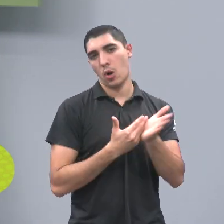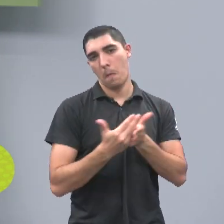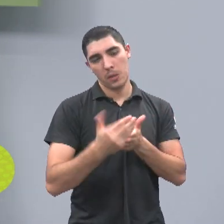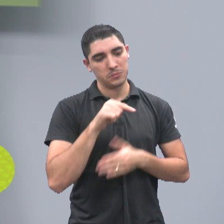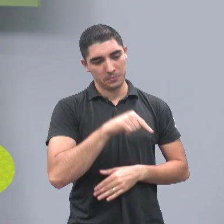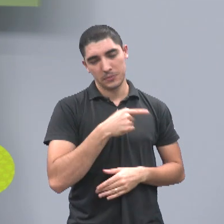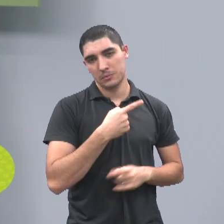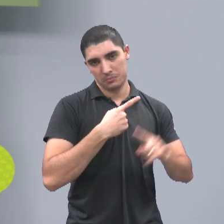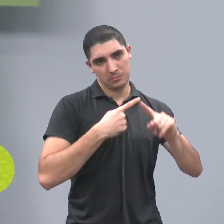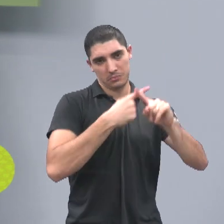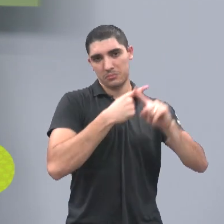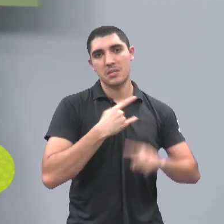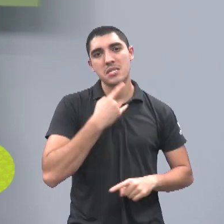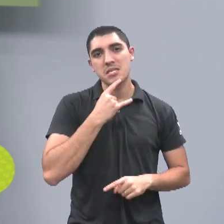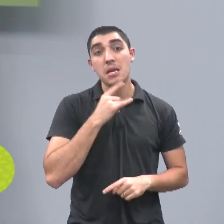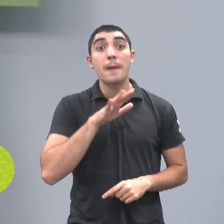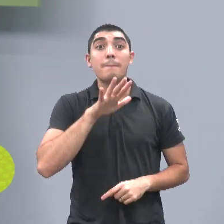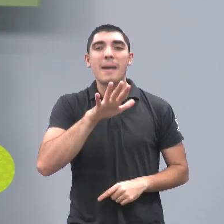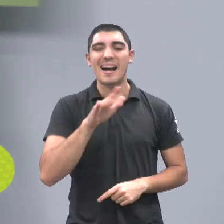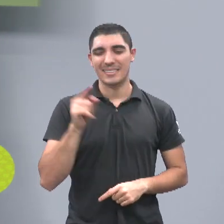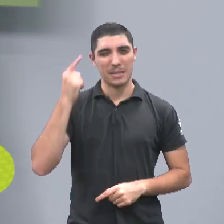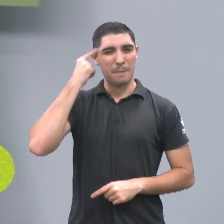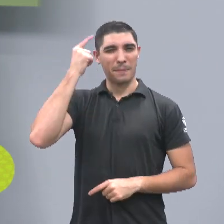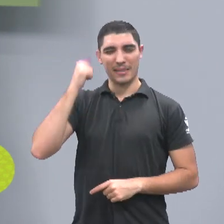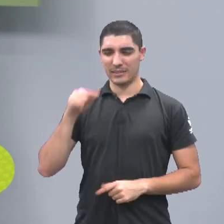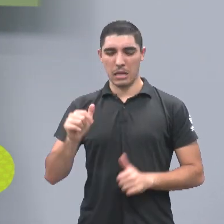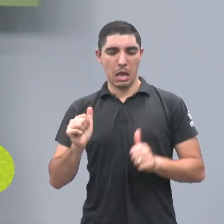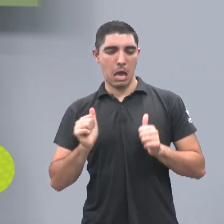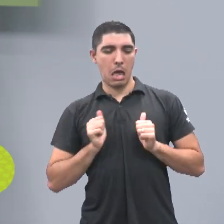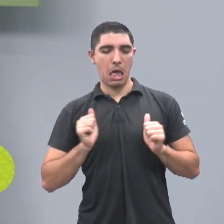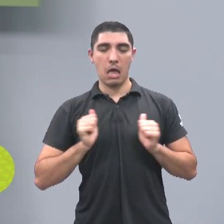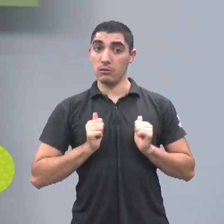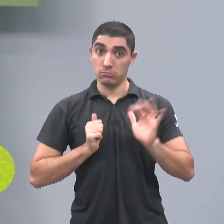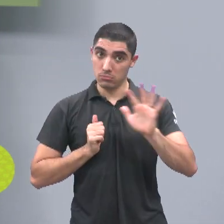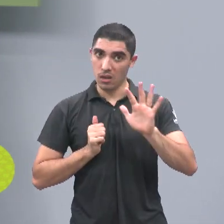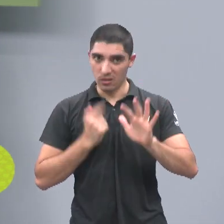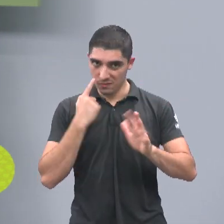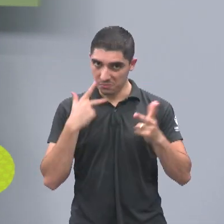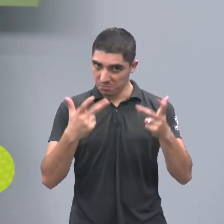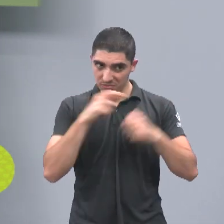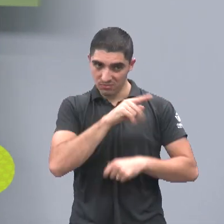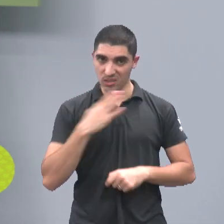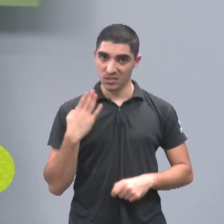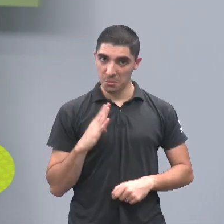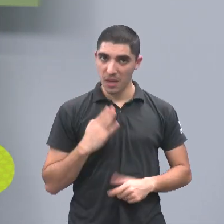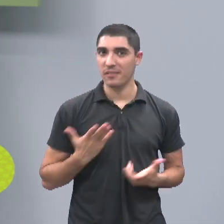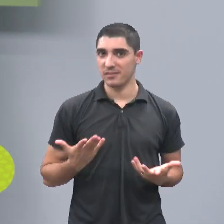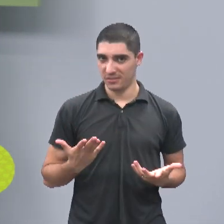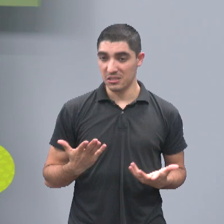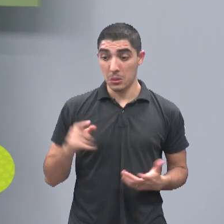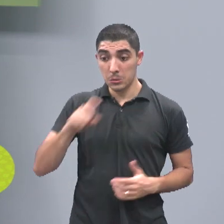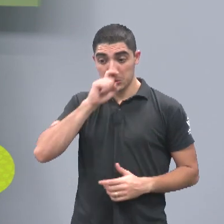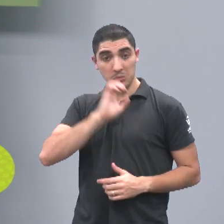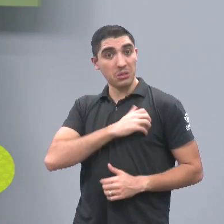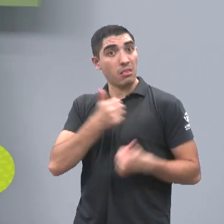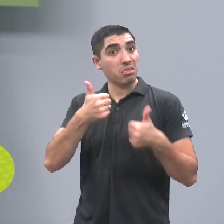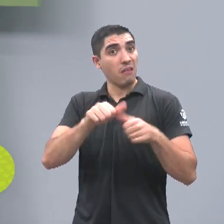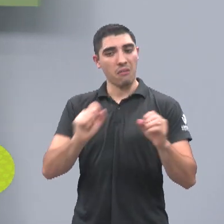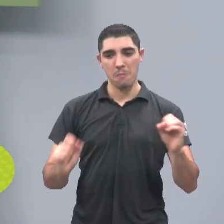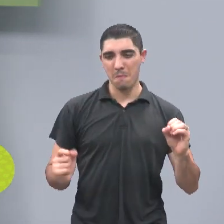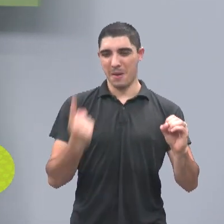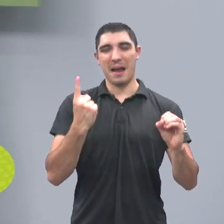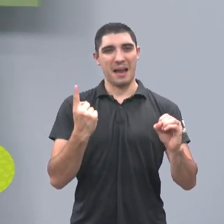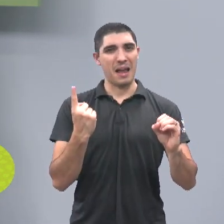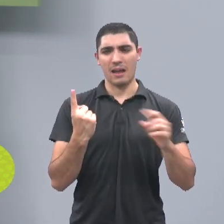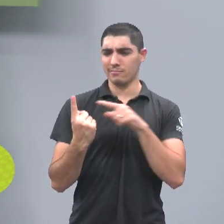enfim, não dá para dormir no ponto, né? Haja vista aí contra o São Bento, né? O São José que tinha a vantagem, era muito mais do